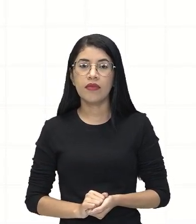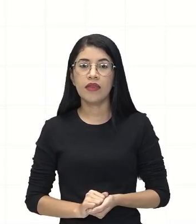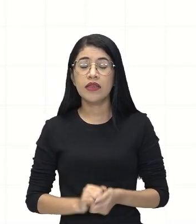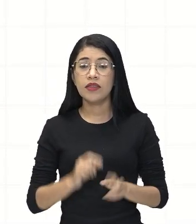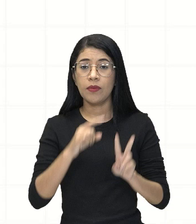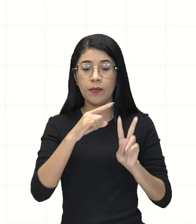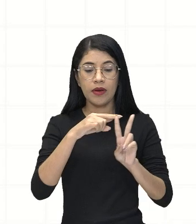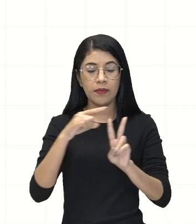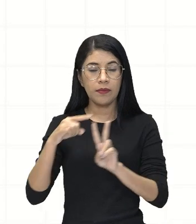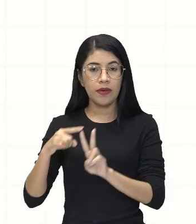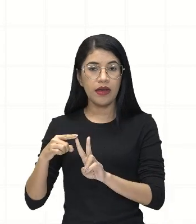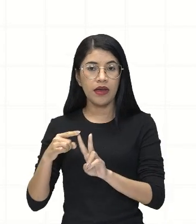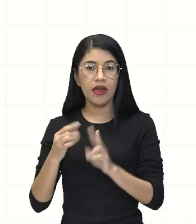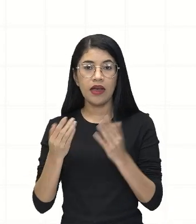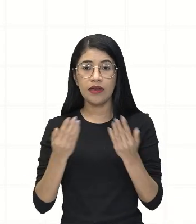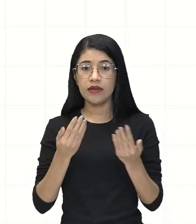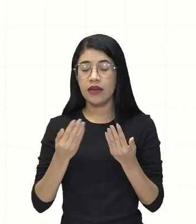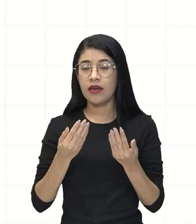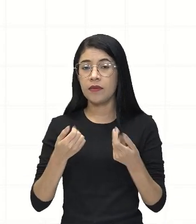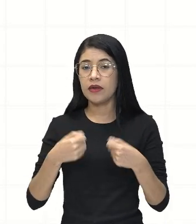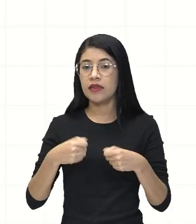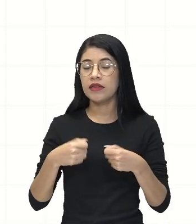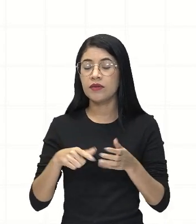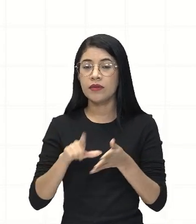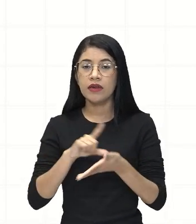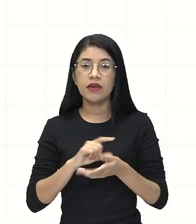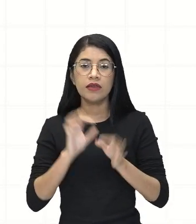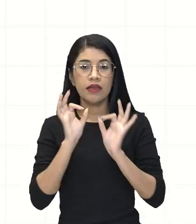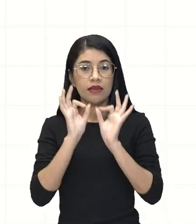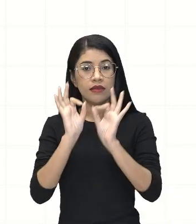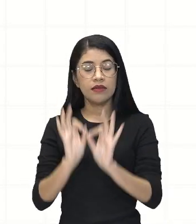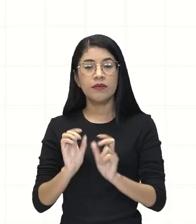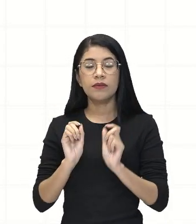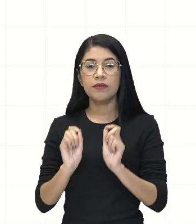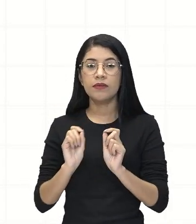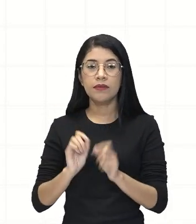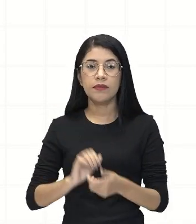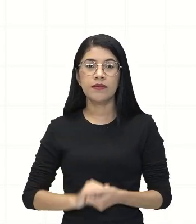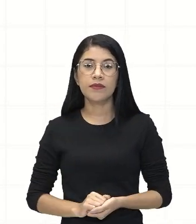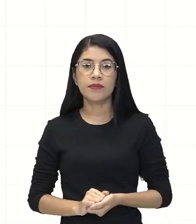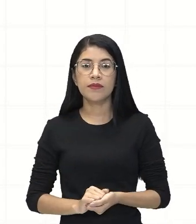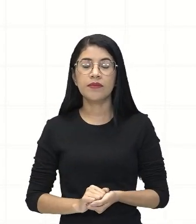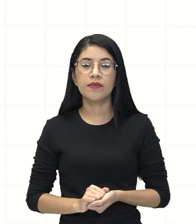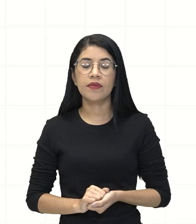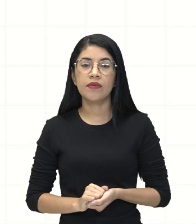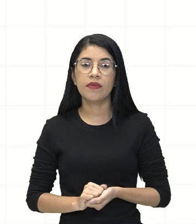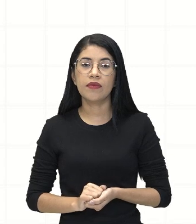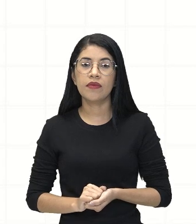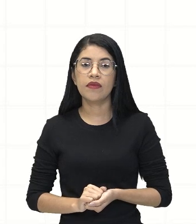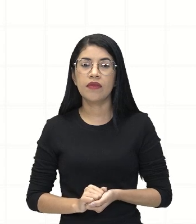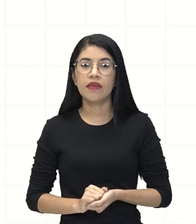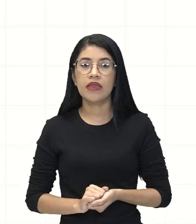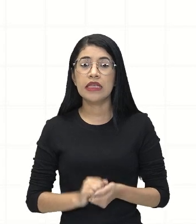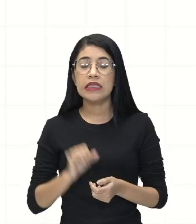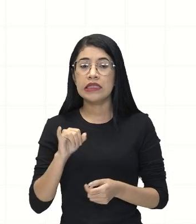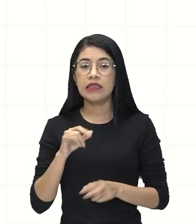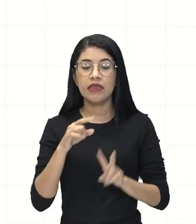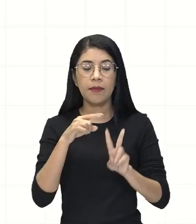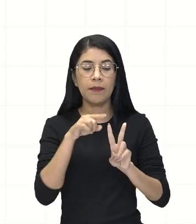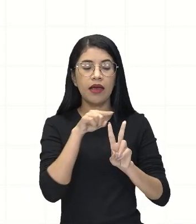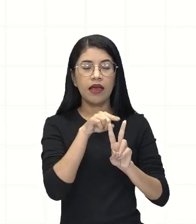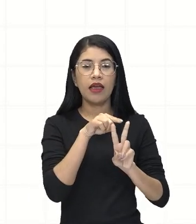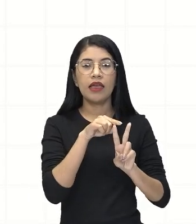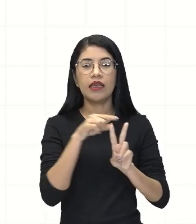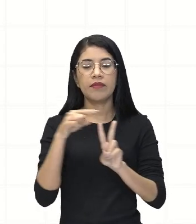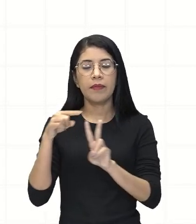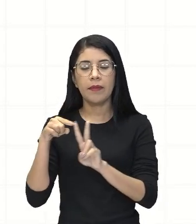dois radicais, a primeira coisa que eu tenho que observar é o seguinte: se eles têm o mesmo índice. Se eles